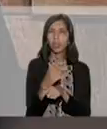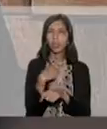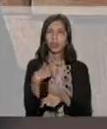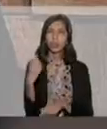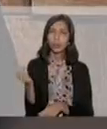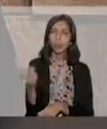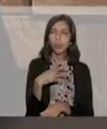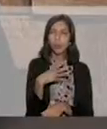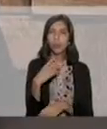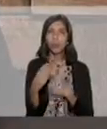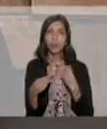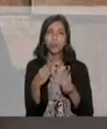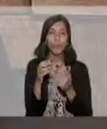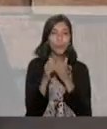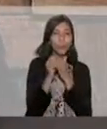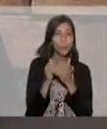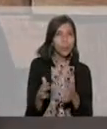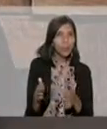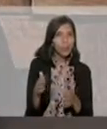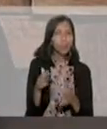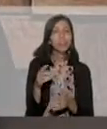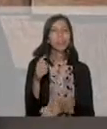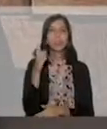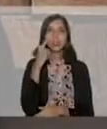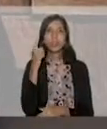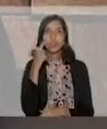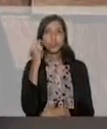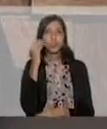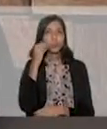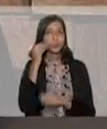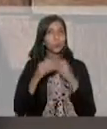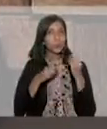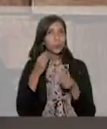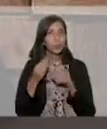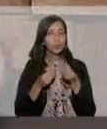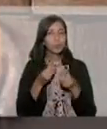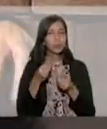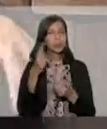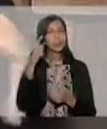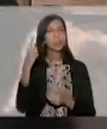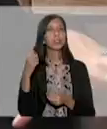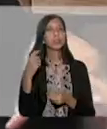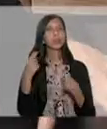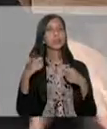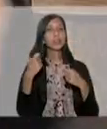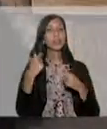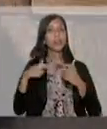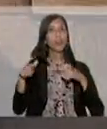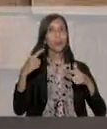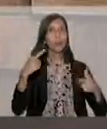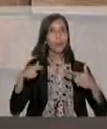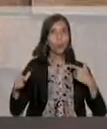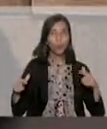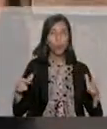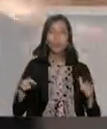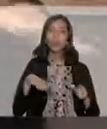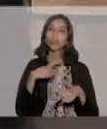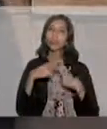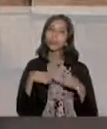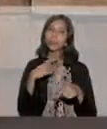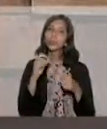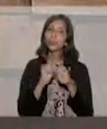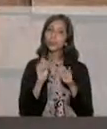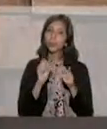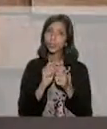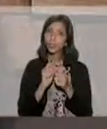muito crua também, né, estava começando, né, com aquela... E aí eu falei, não, eu acho que eu preciso ver outras coisas para depois, aí fui